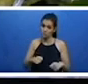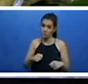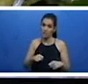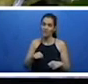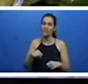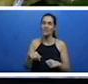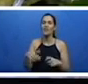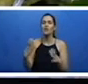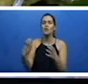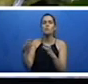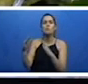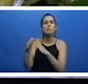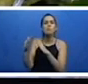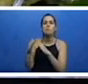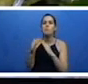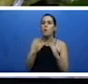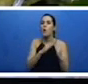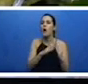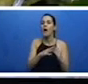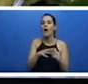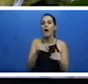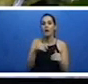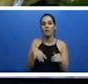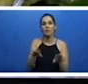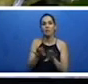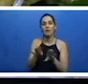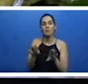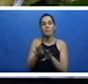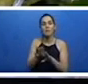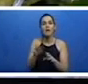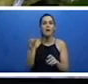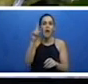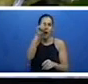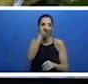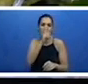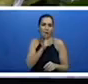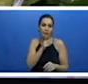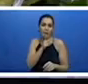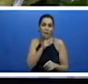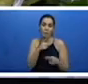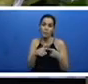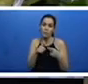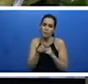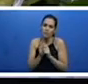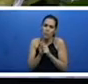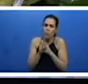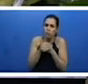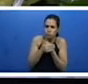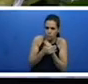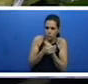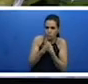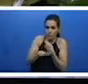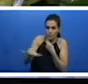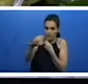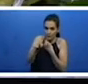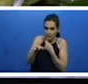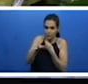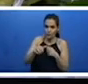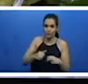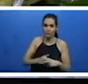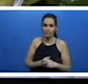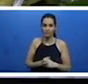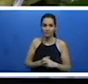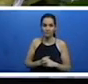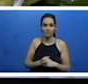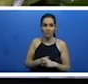local que ele passa grande parte do tempo, também é amarelo, para manter camuflado nesse ambiente. Aqui temos